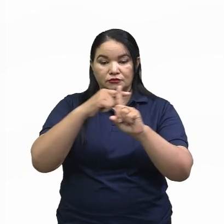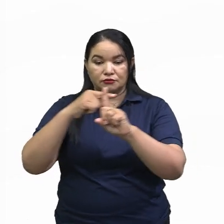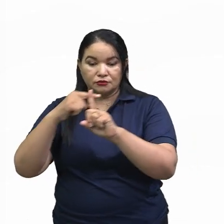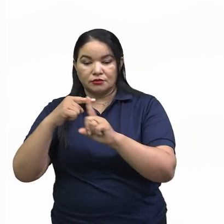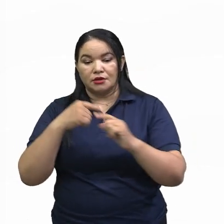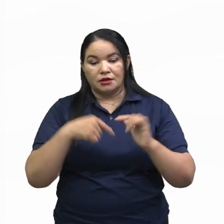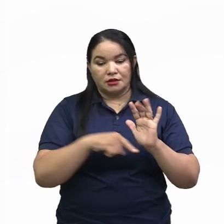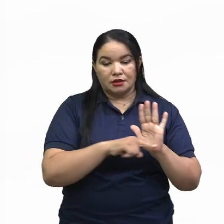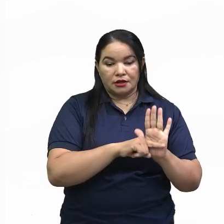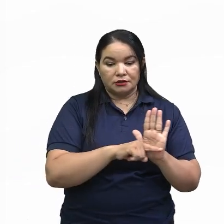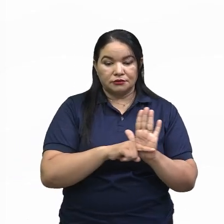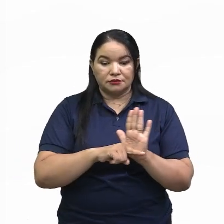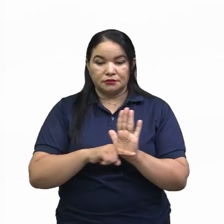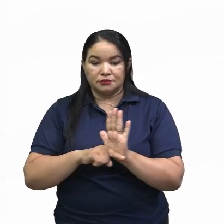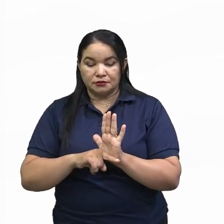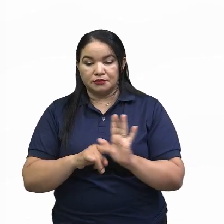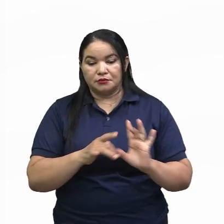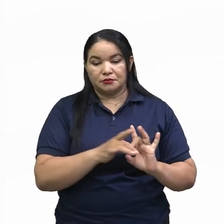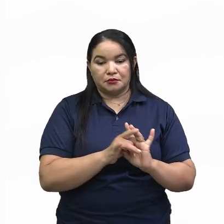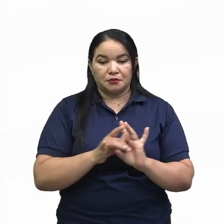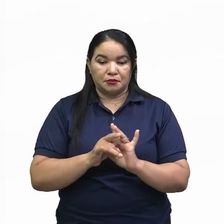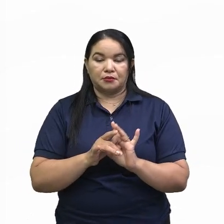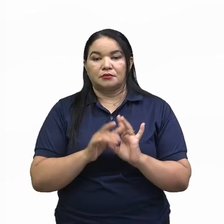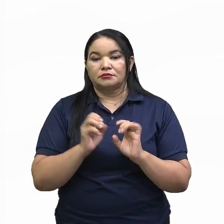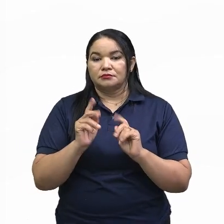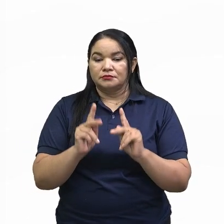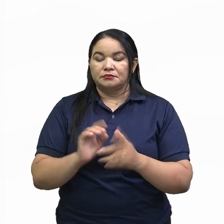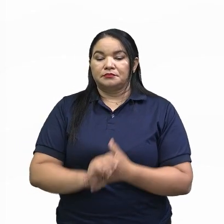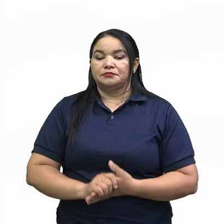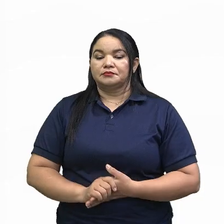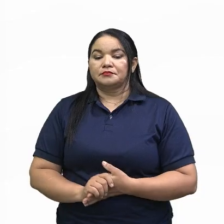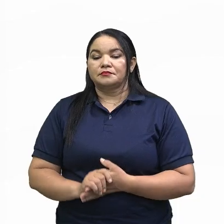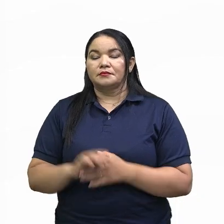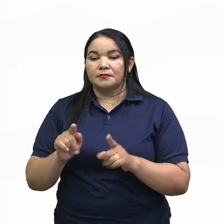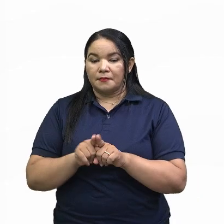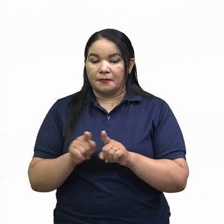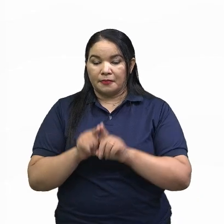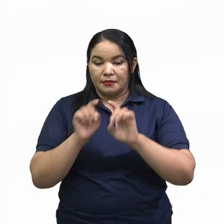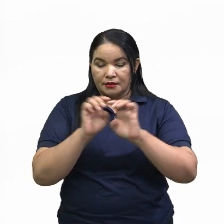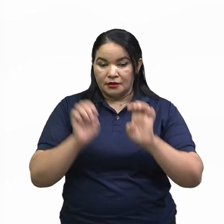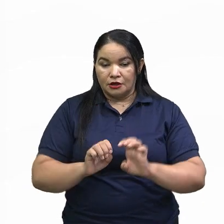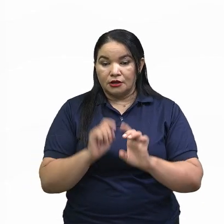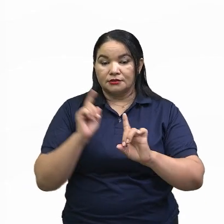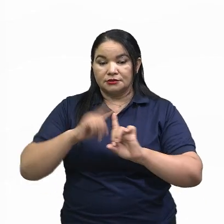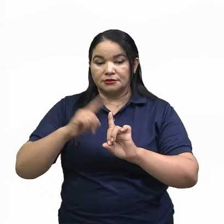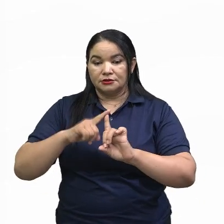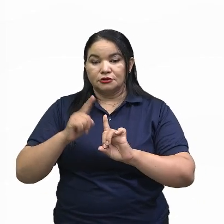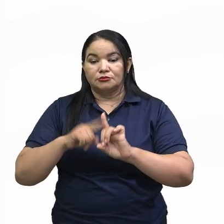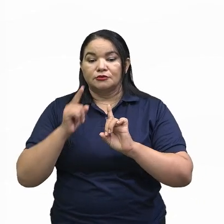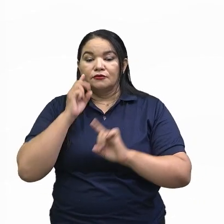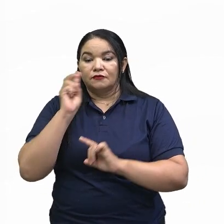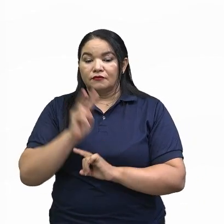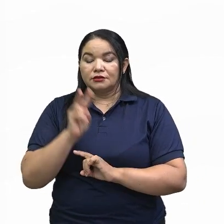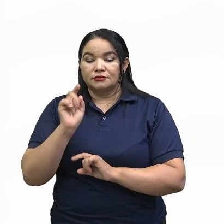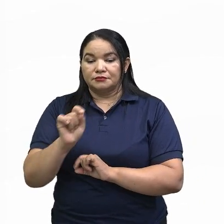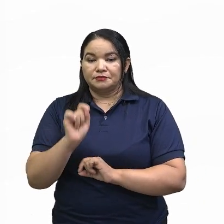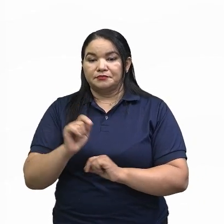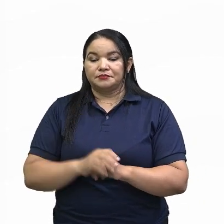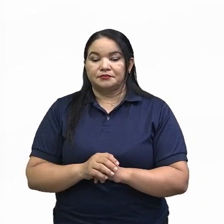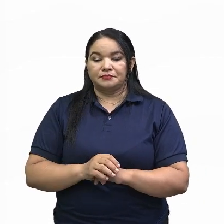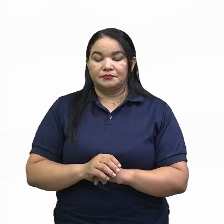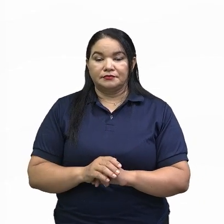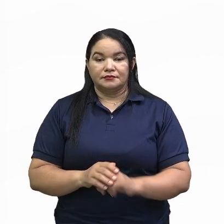polos negativos também estão associados entre si. O esquema para esse tipo de associação, você pode observar aí,